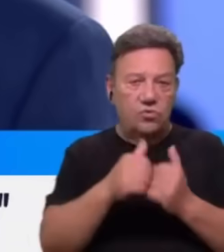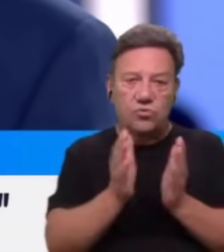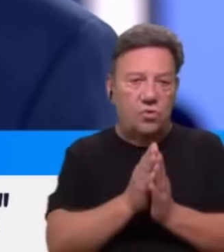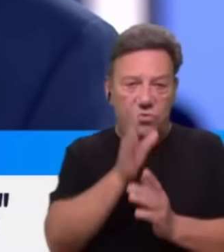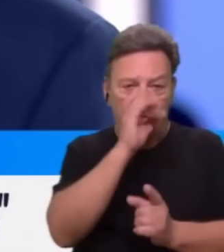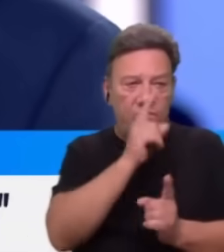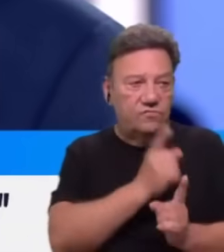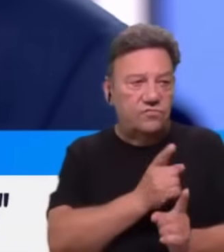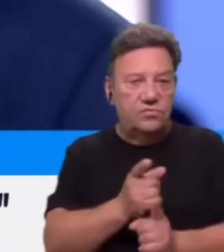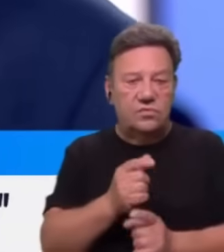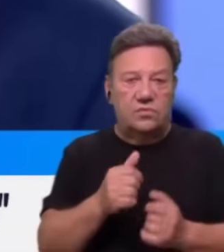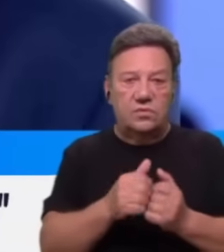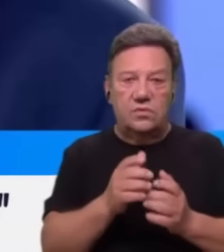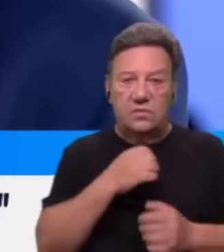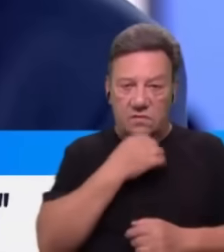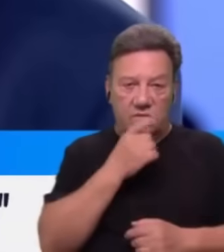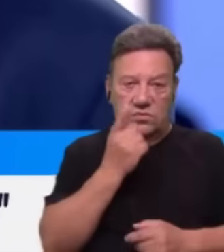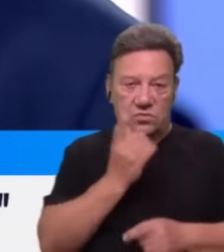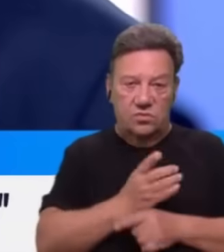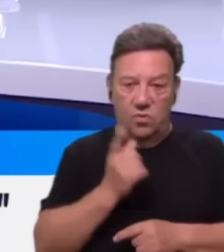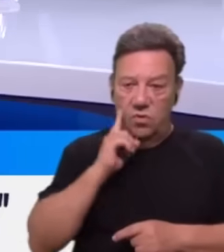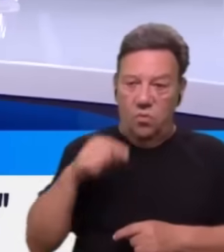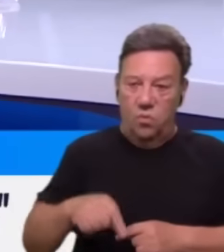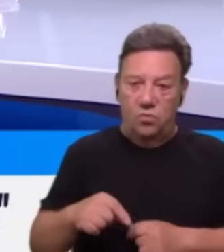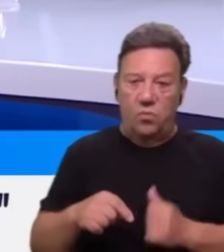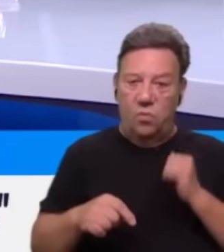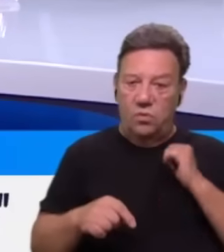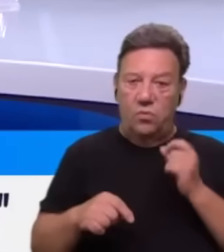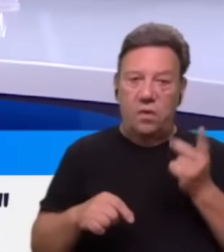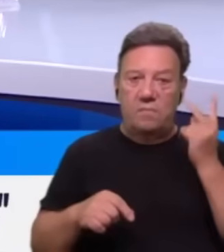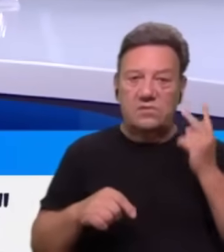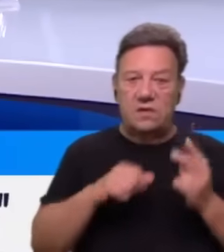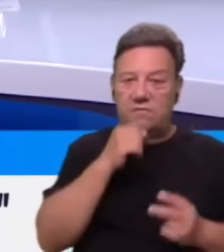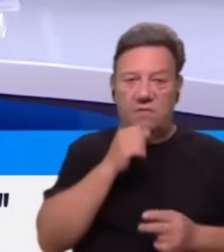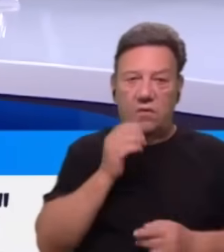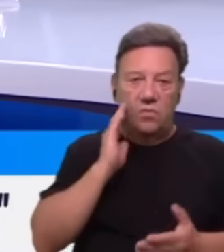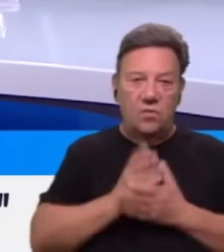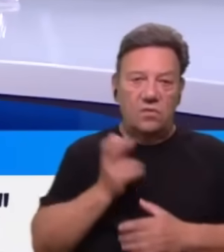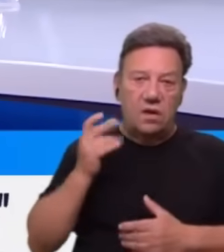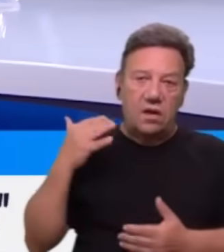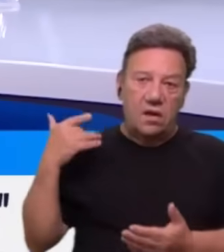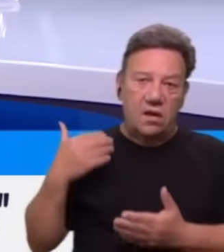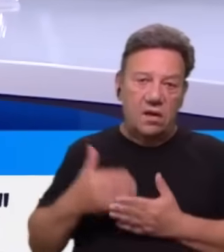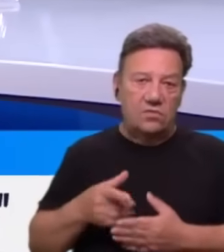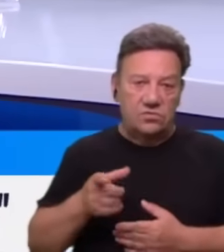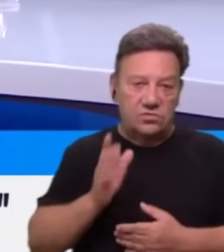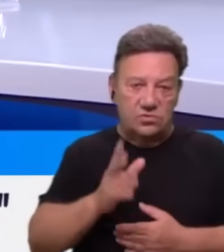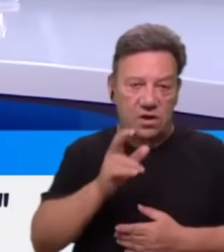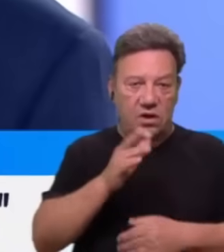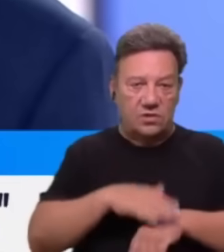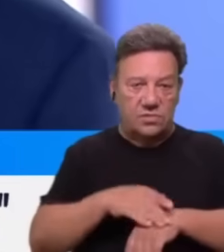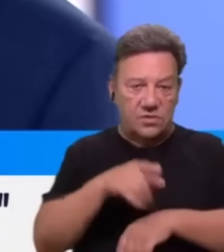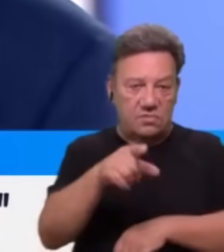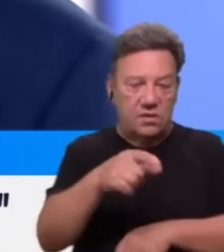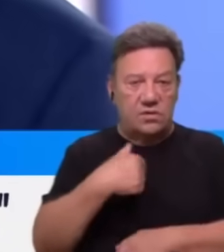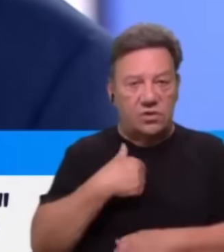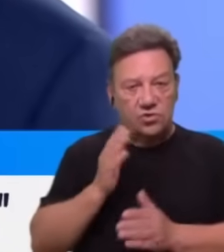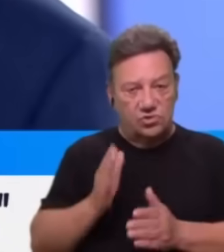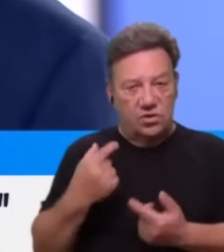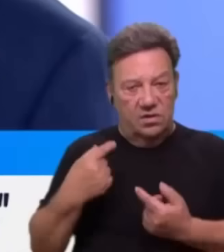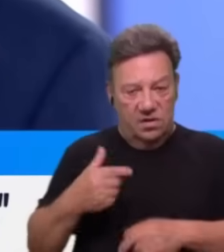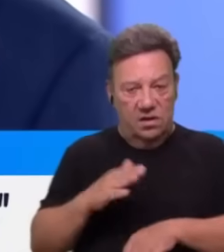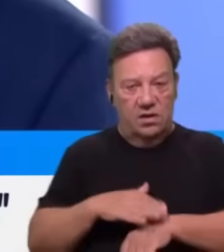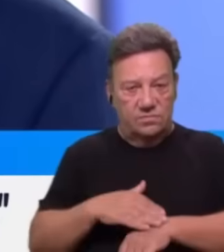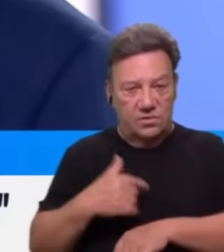aqueles que porque nós estamos a falar de hoje nem de ontem do ano passado estamos a falar dos últimos anos responsabilidades